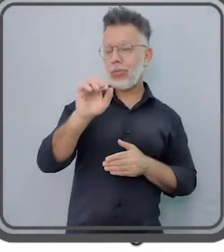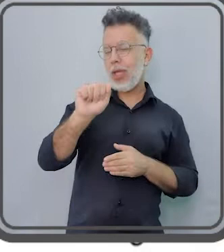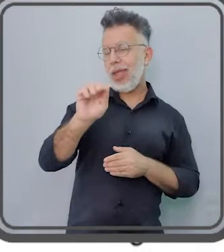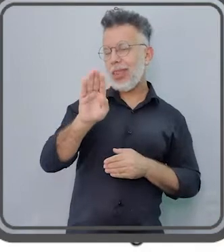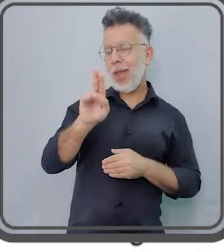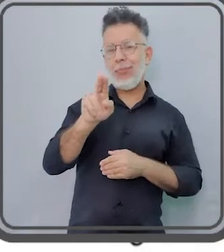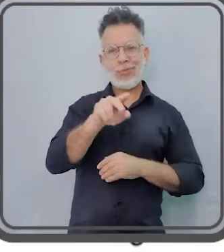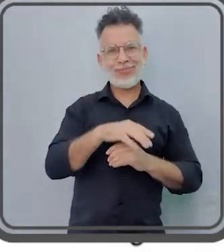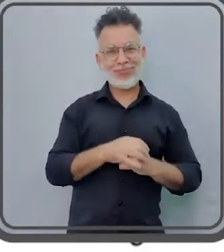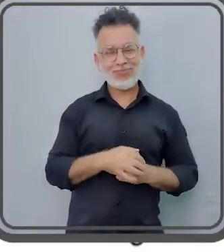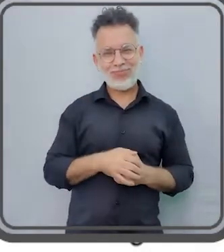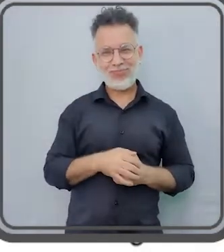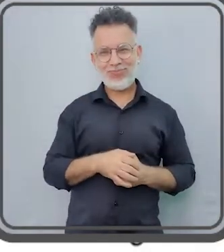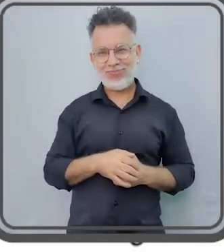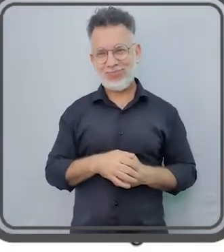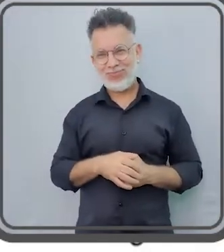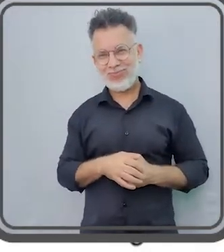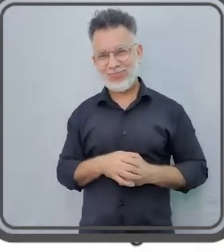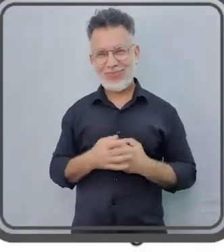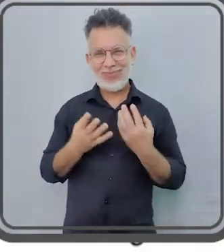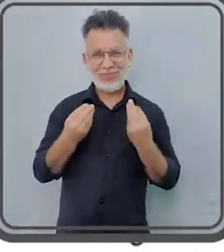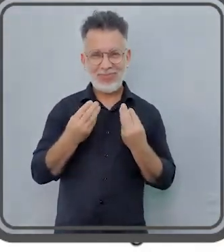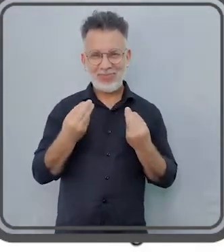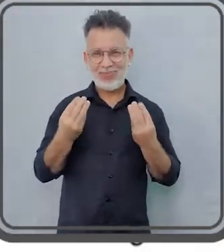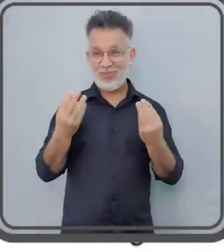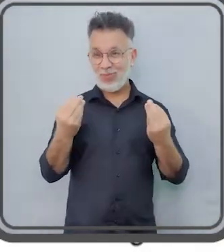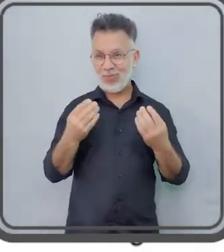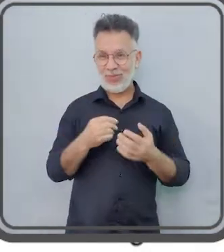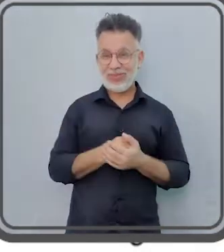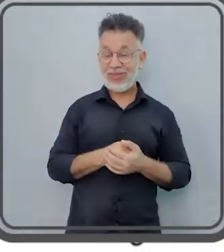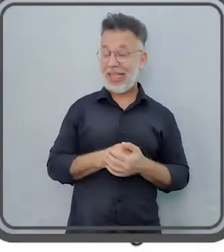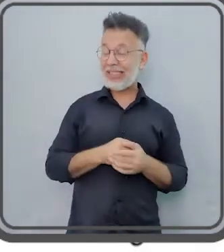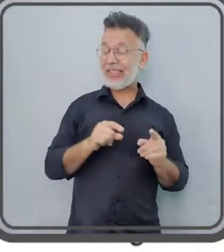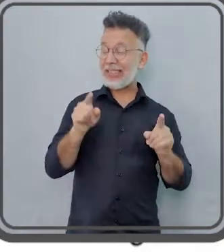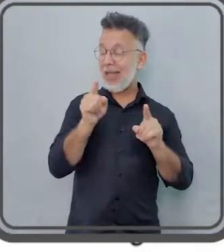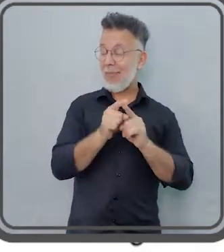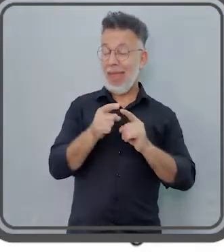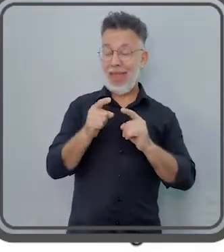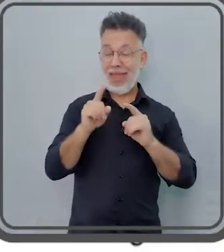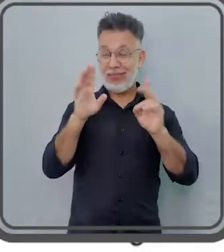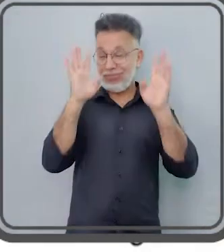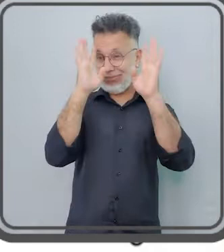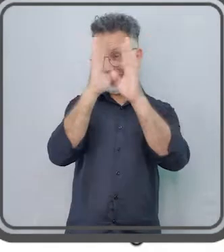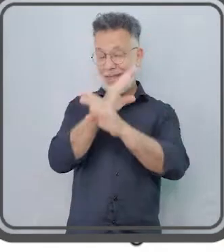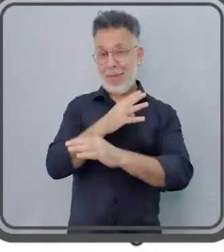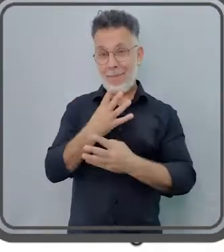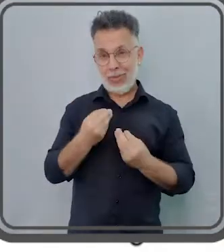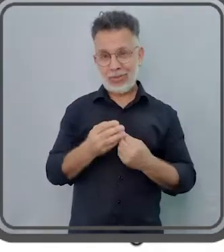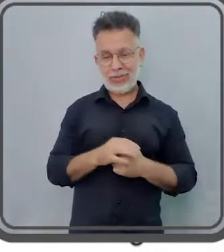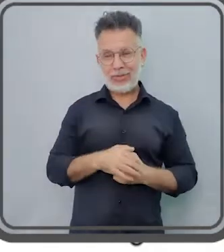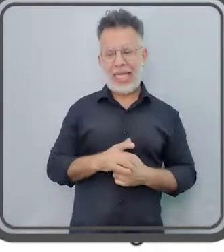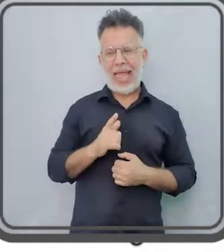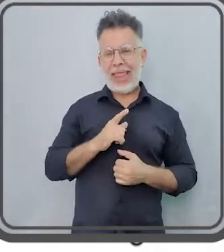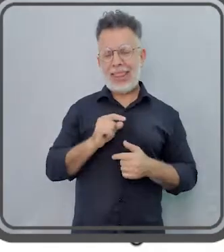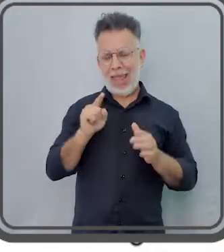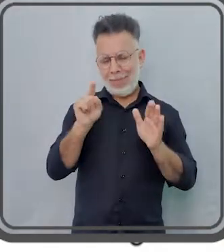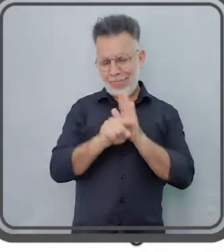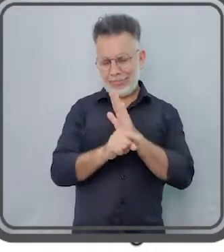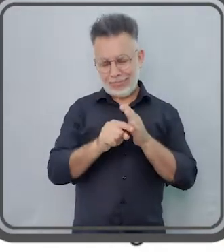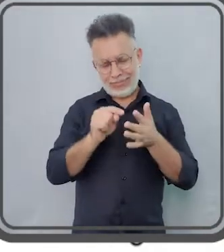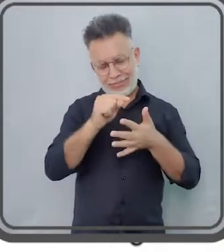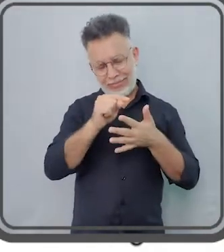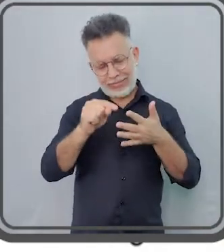Muitos. Muitos, até me perdi. Muitos. Não, a gente tem questões muito profundas, né? Exatamente isso,